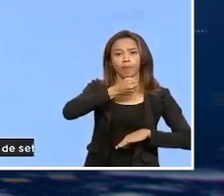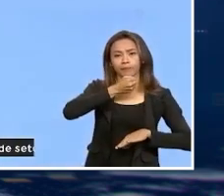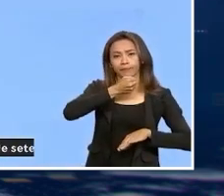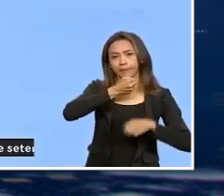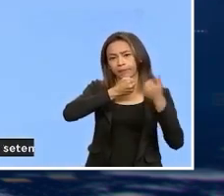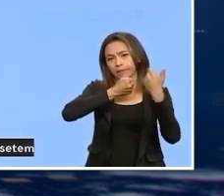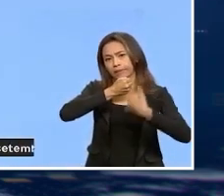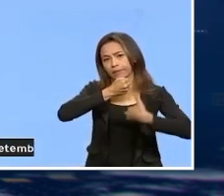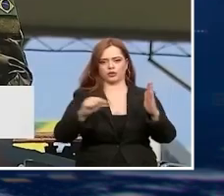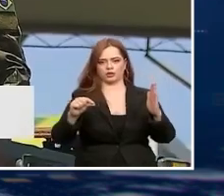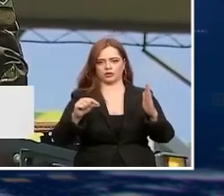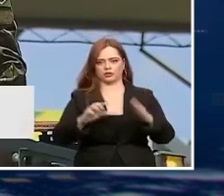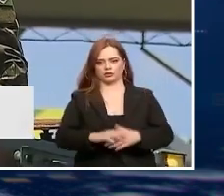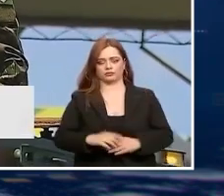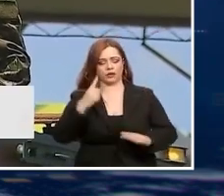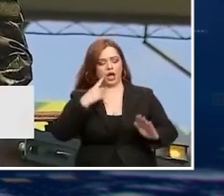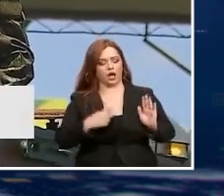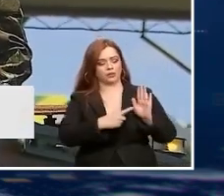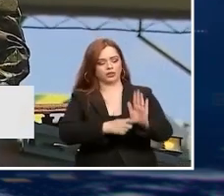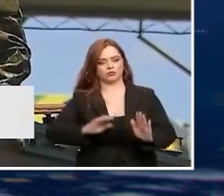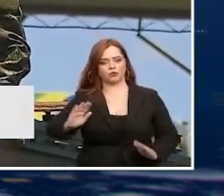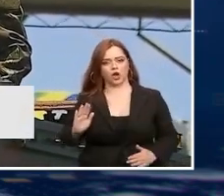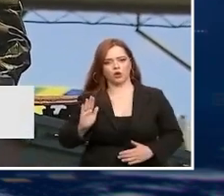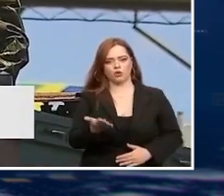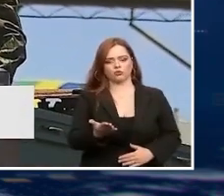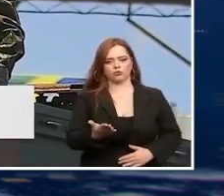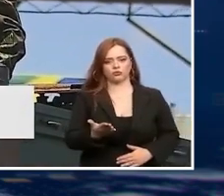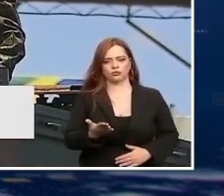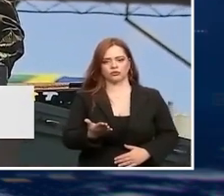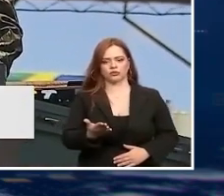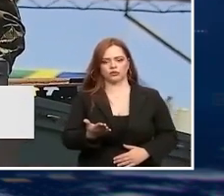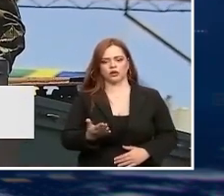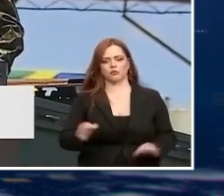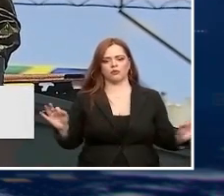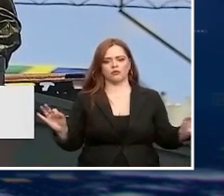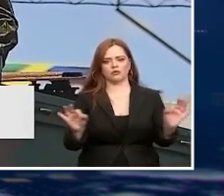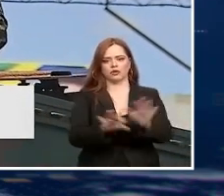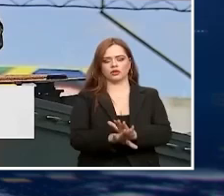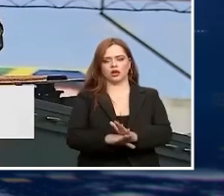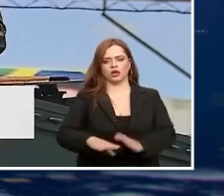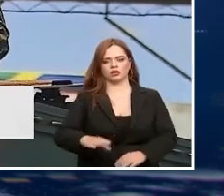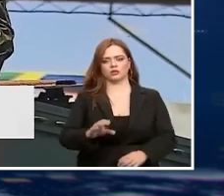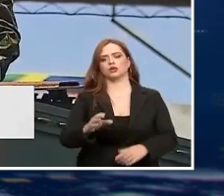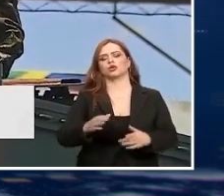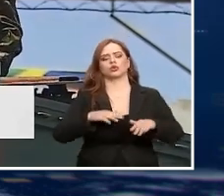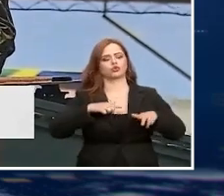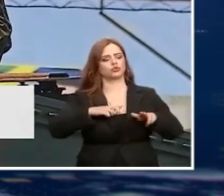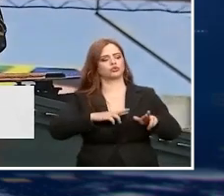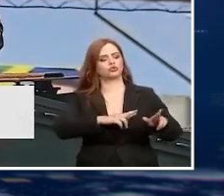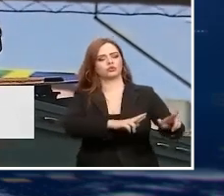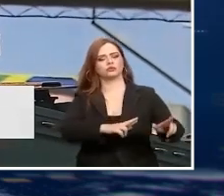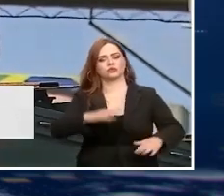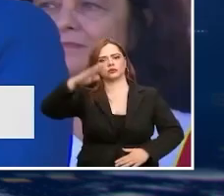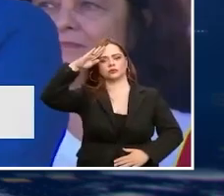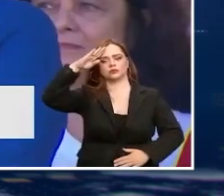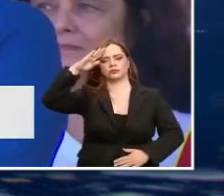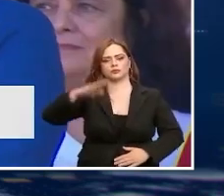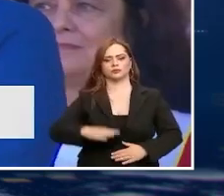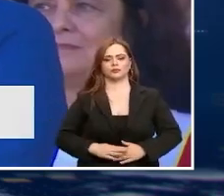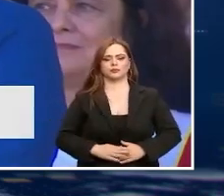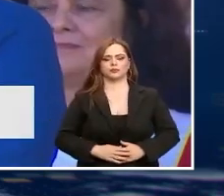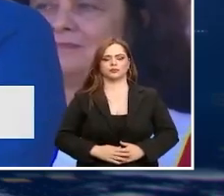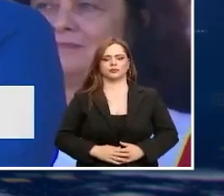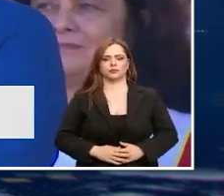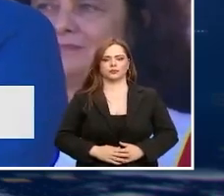dizer que né, ah, é porque eles não quiseram a presença do povo, eu acho que é demais. Eu penso que o